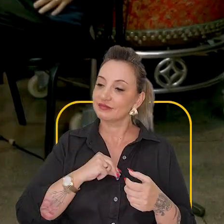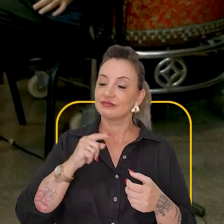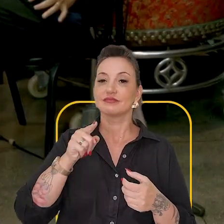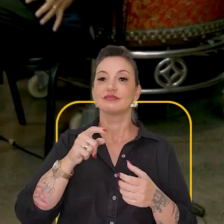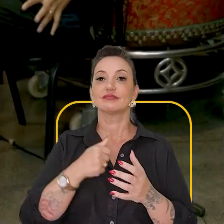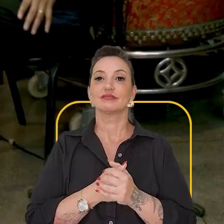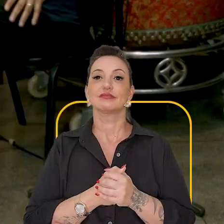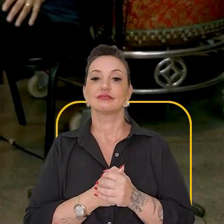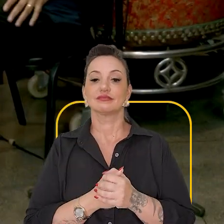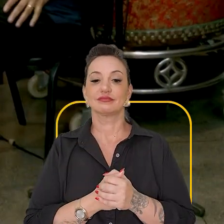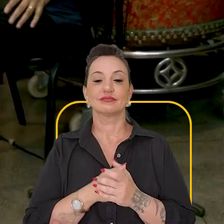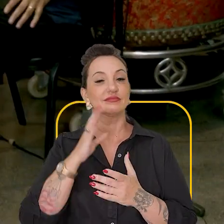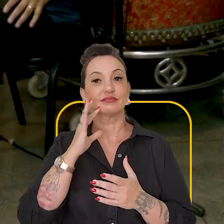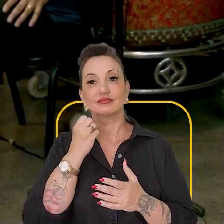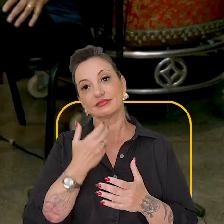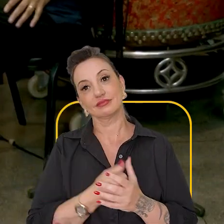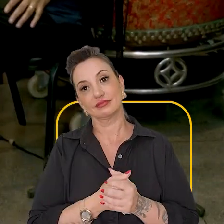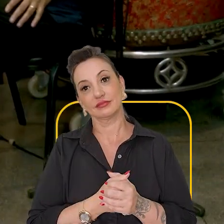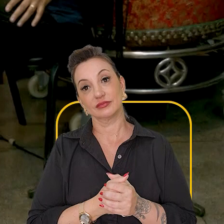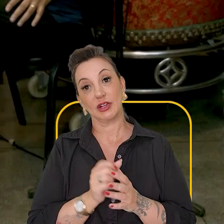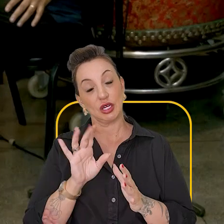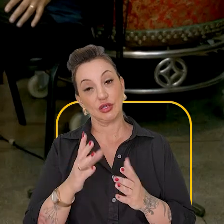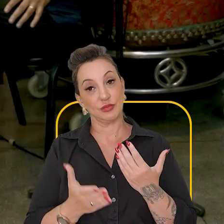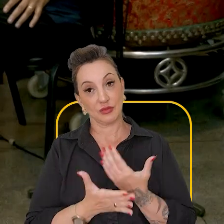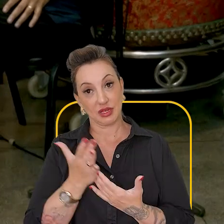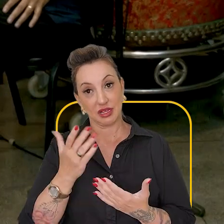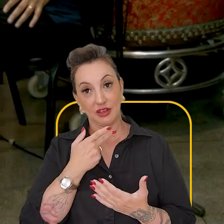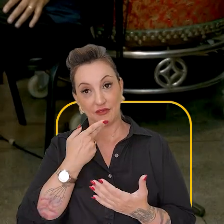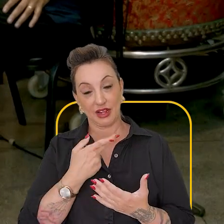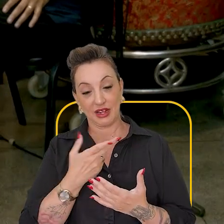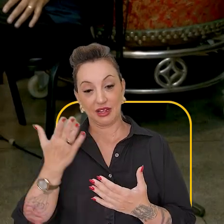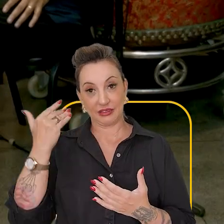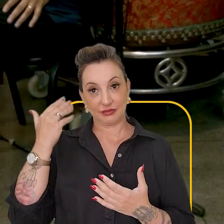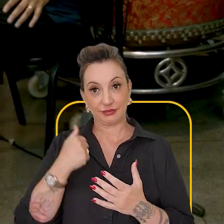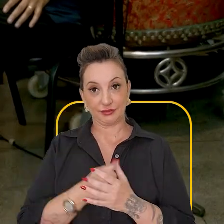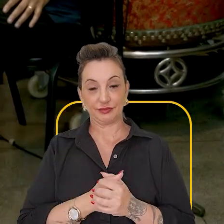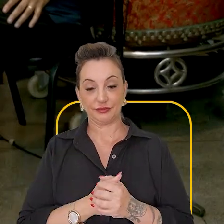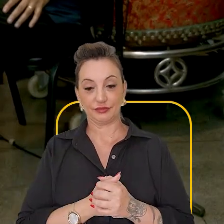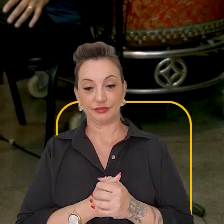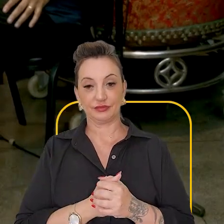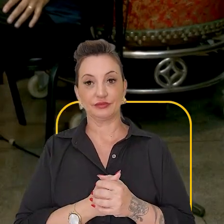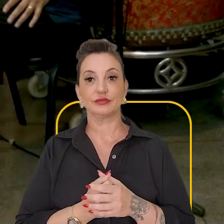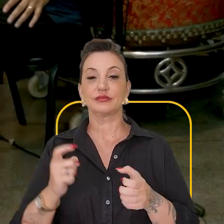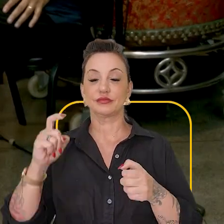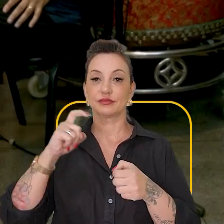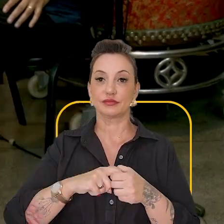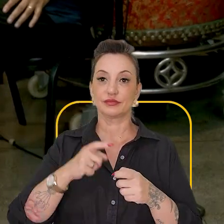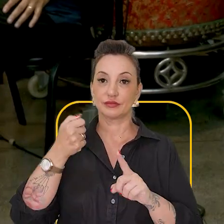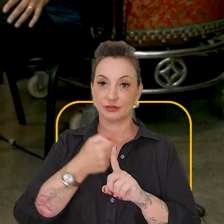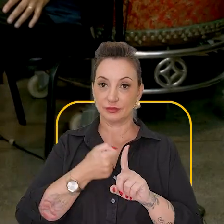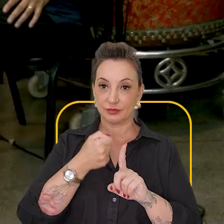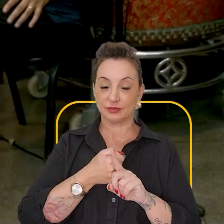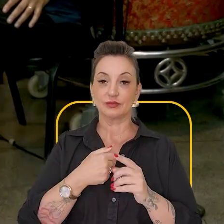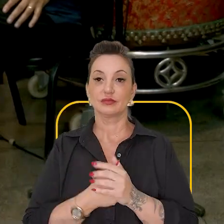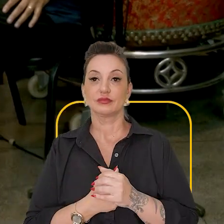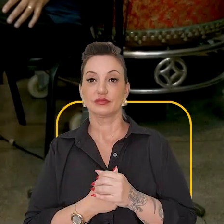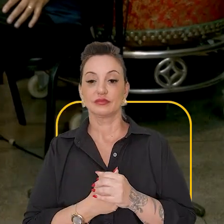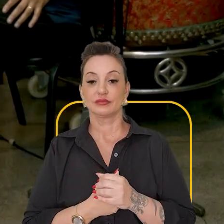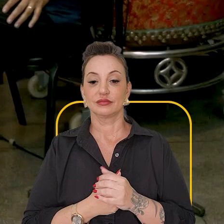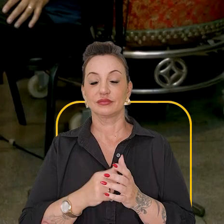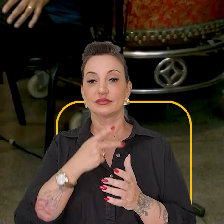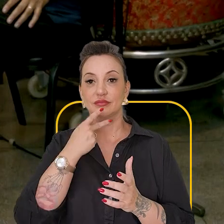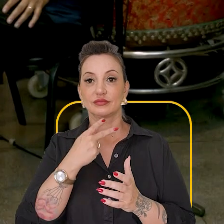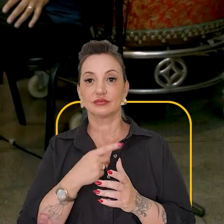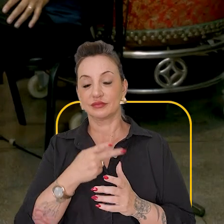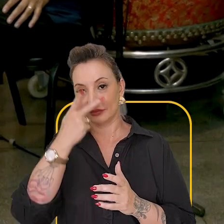Puxa essa não foi legal assim então só só para não perder o que eu falei lá atrás e pegando o seu das lutas h